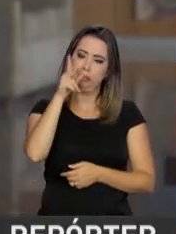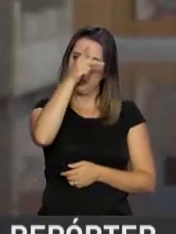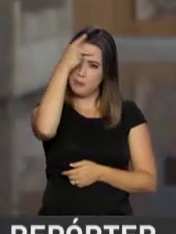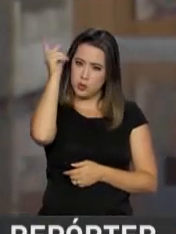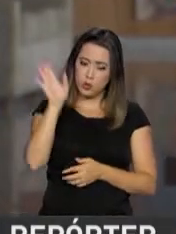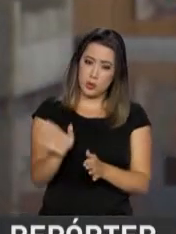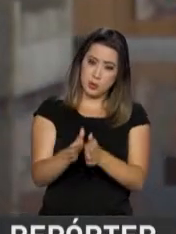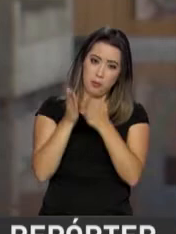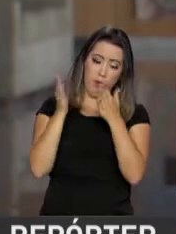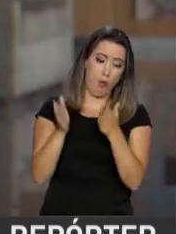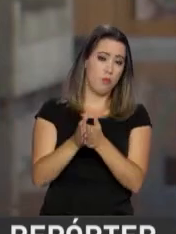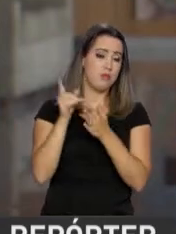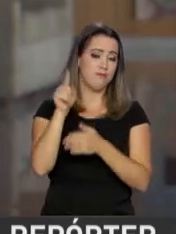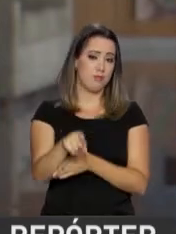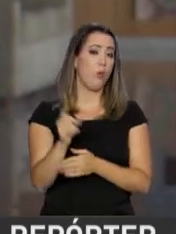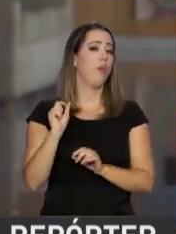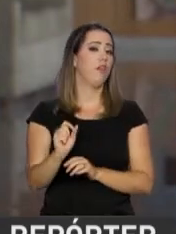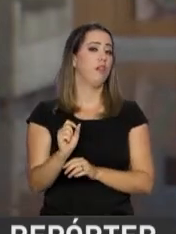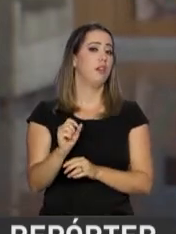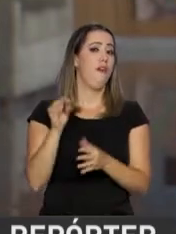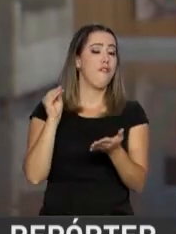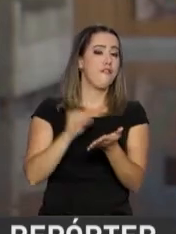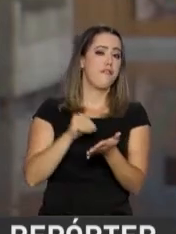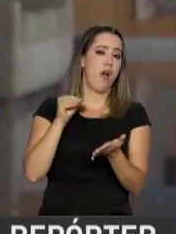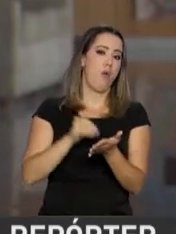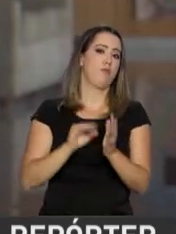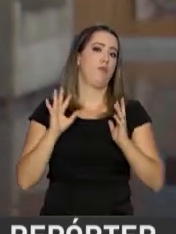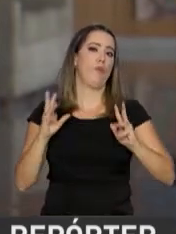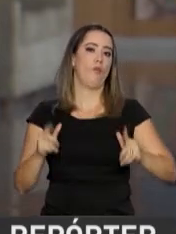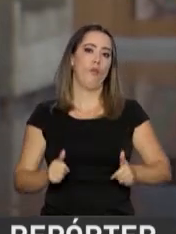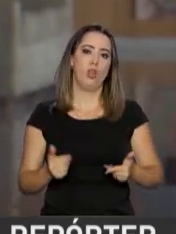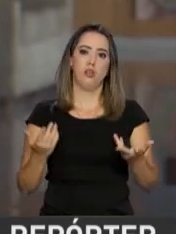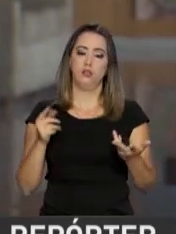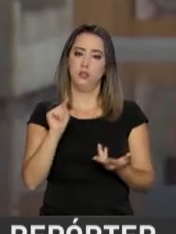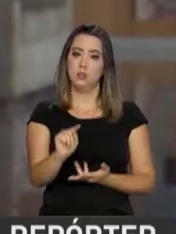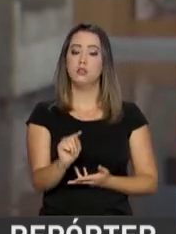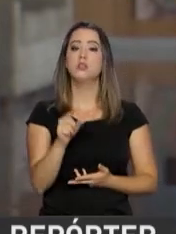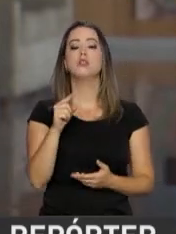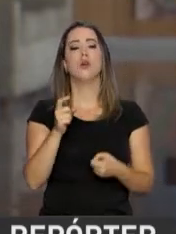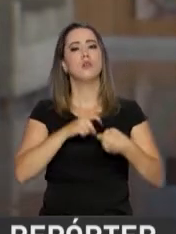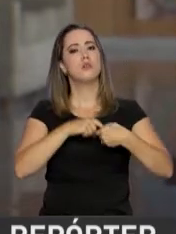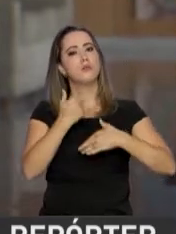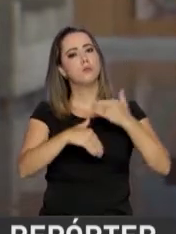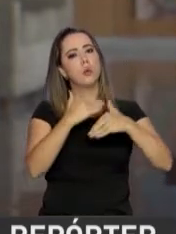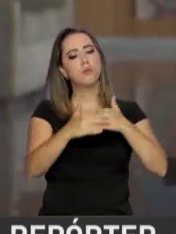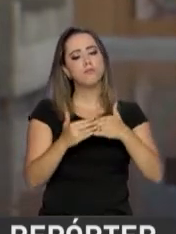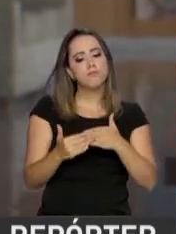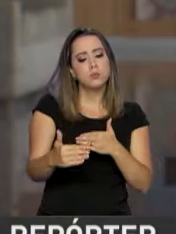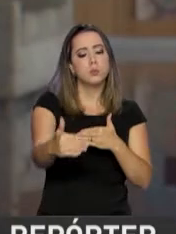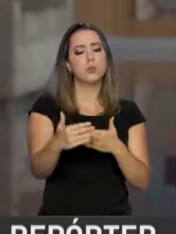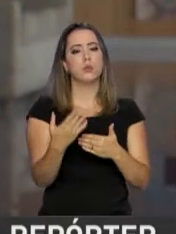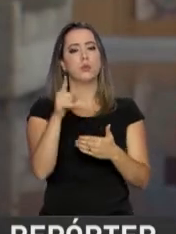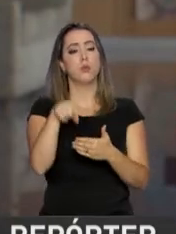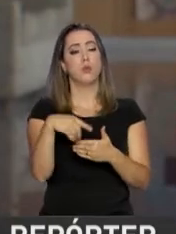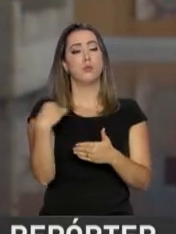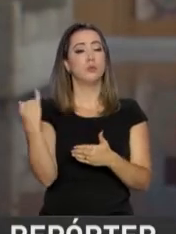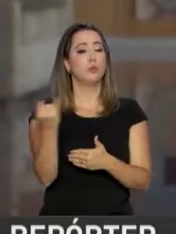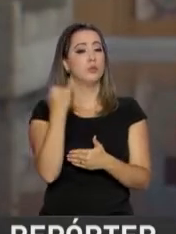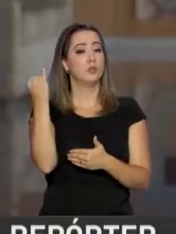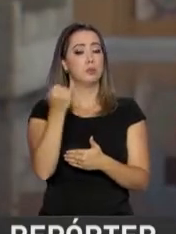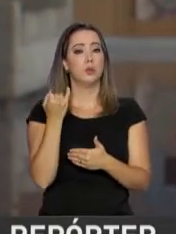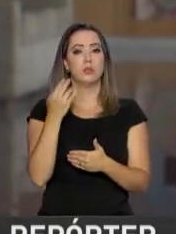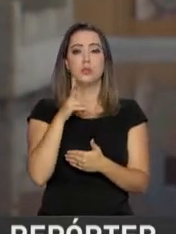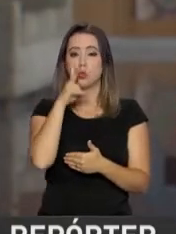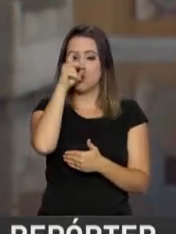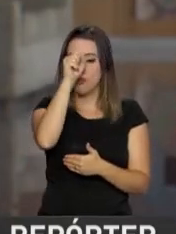pobres é o saneamento por isso essa retomada significa mais um passo muito porte